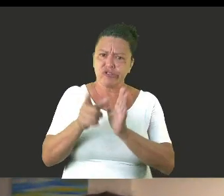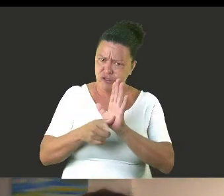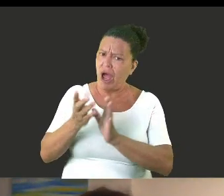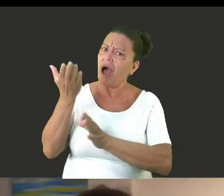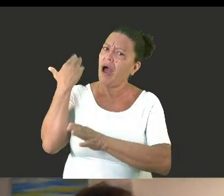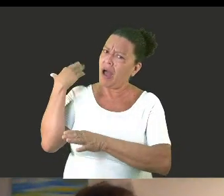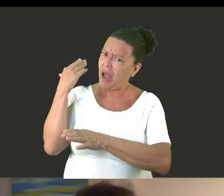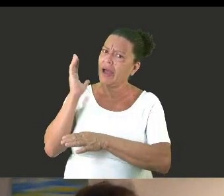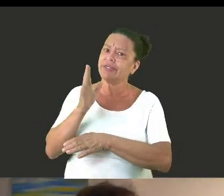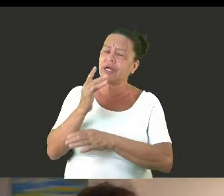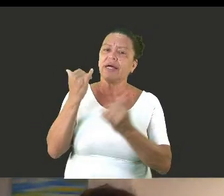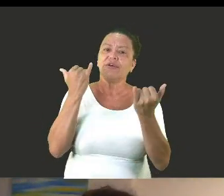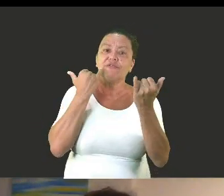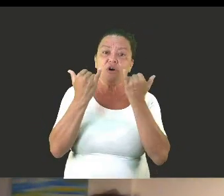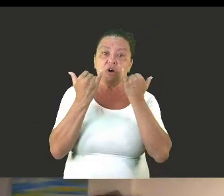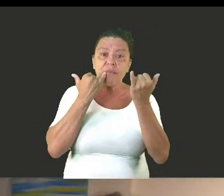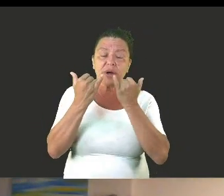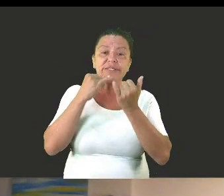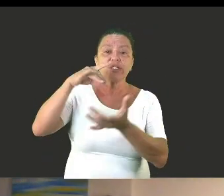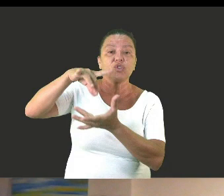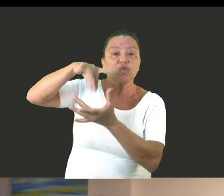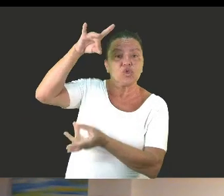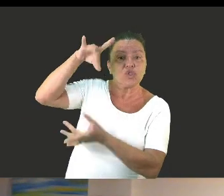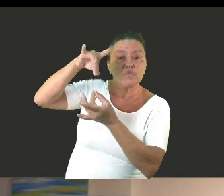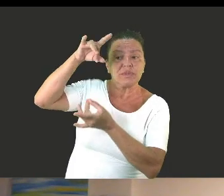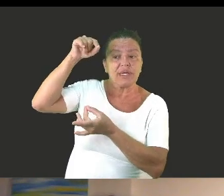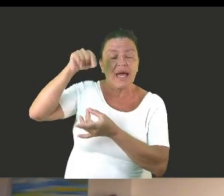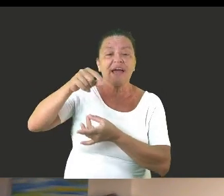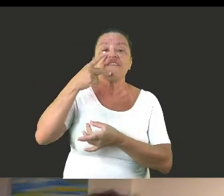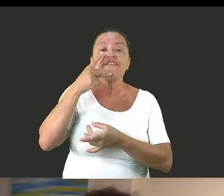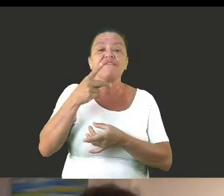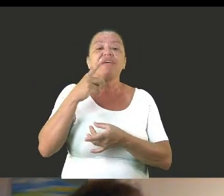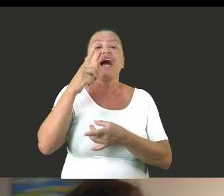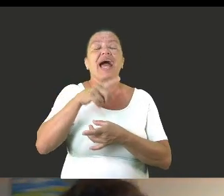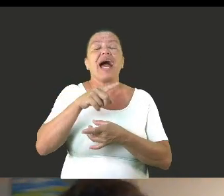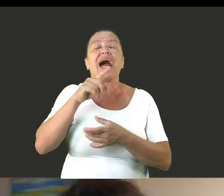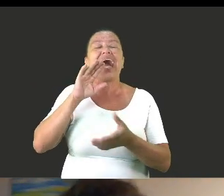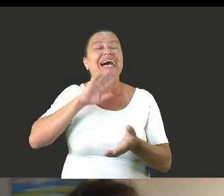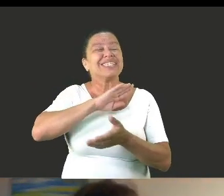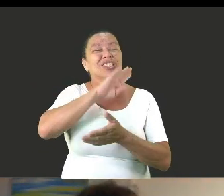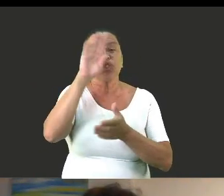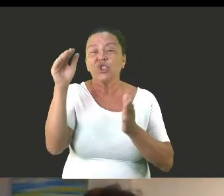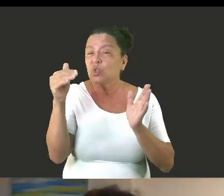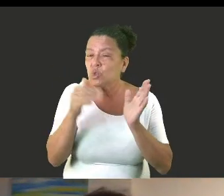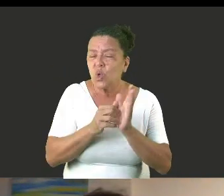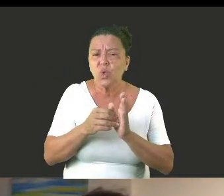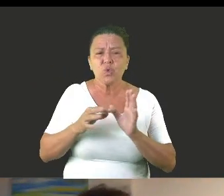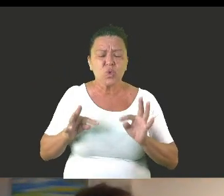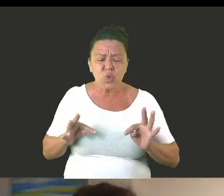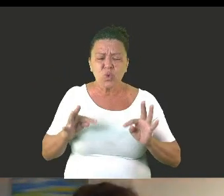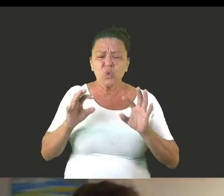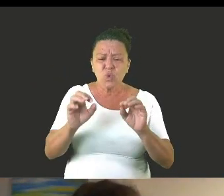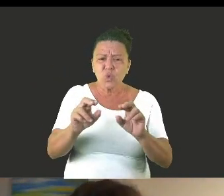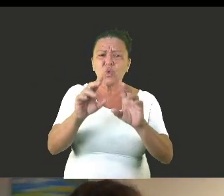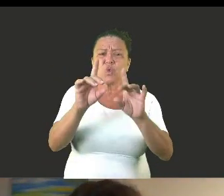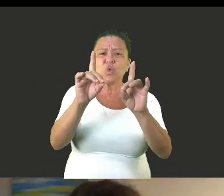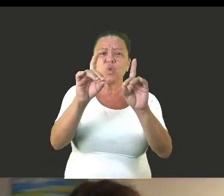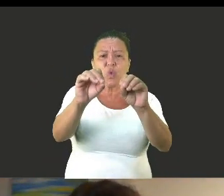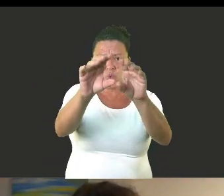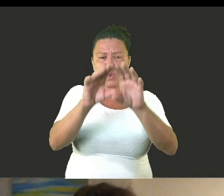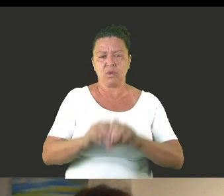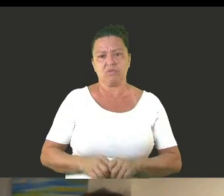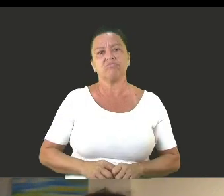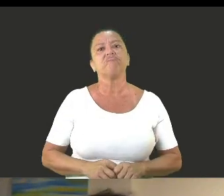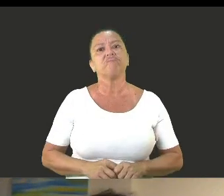através das informações dos espíritos, é esse fluido que permeia a tudo, absolutamente a tudo no